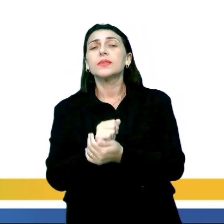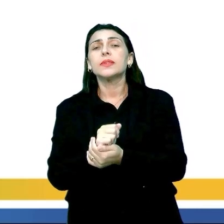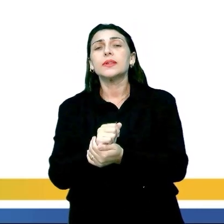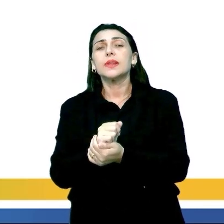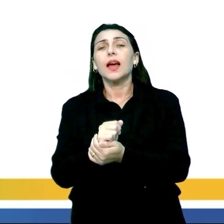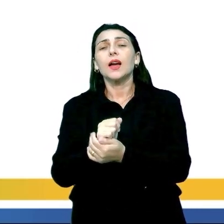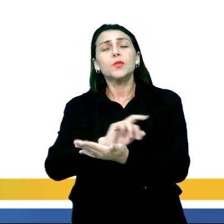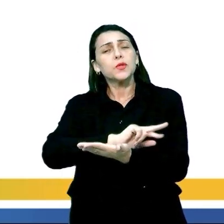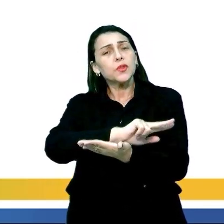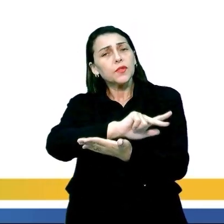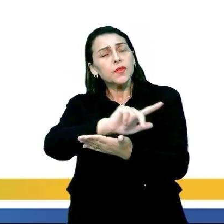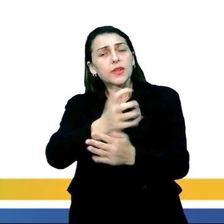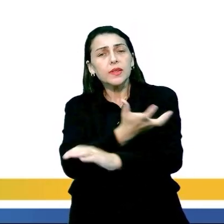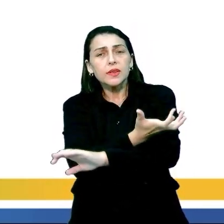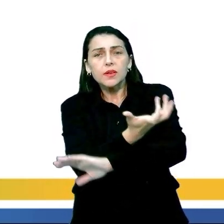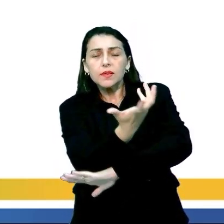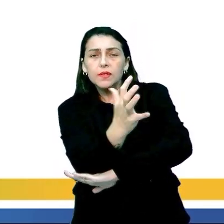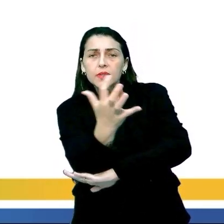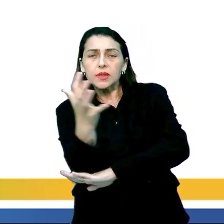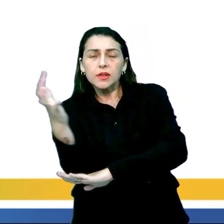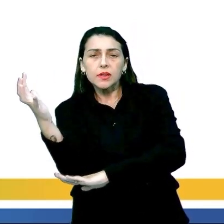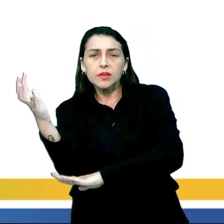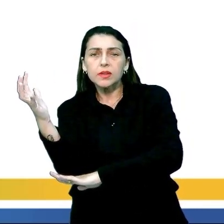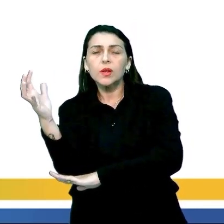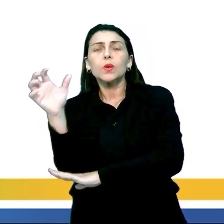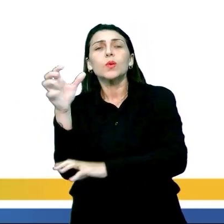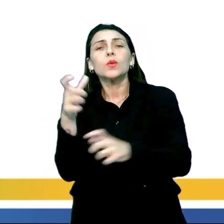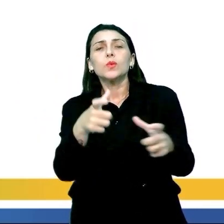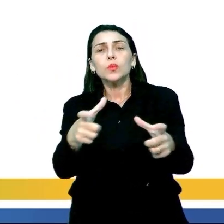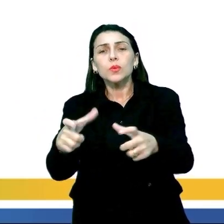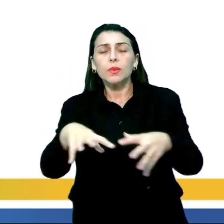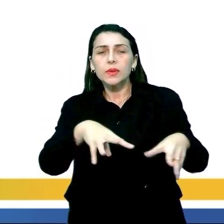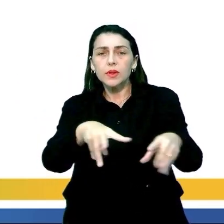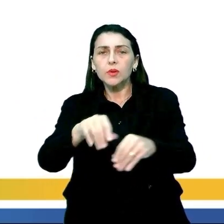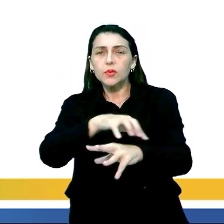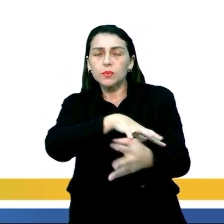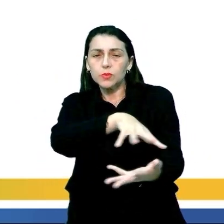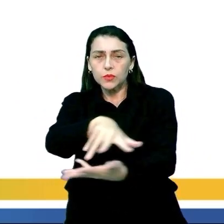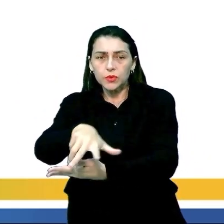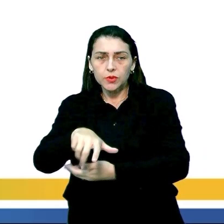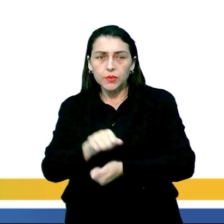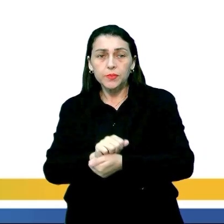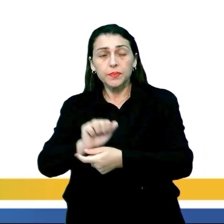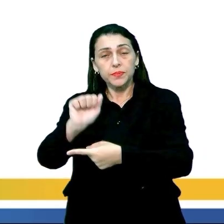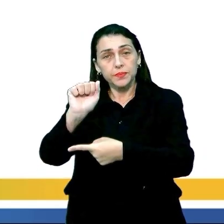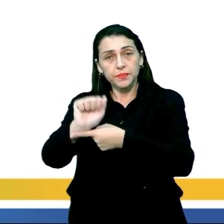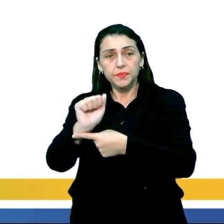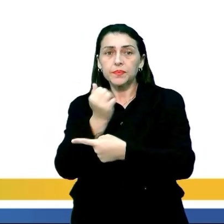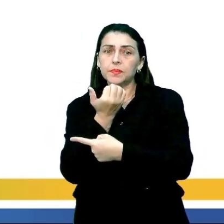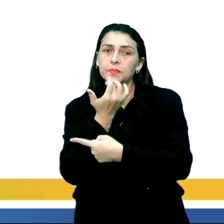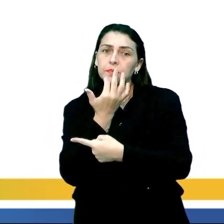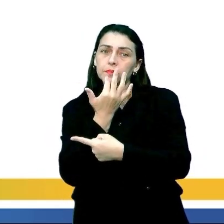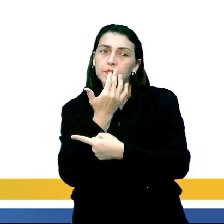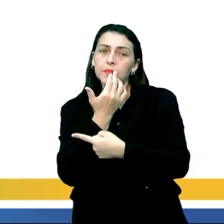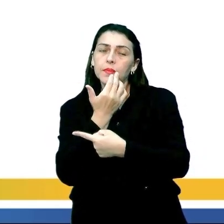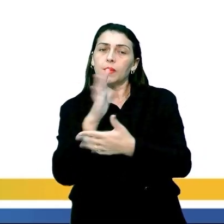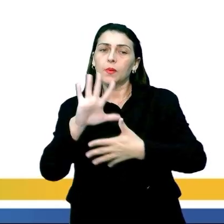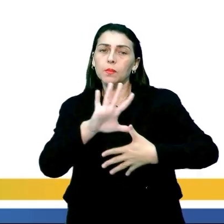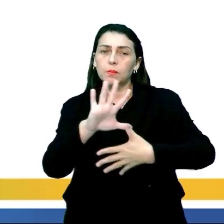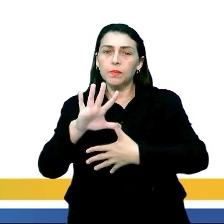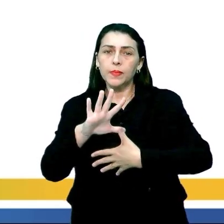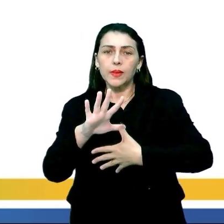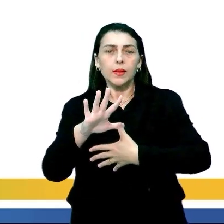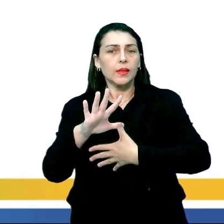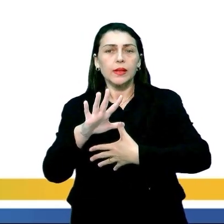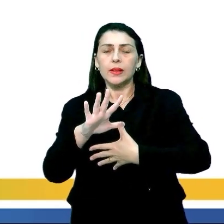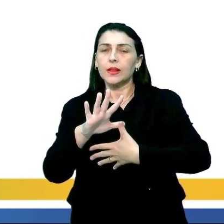a diversidade da vegetação no espaço terrestre mundial? Vamos lá. Letra A. As cores do mapa